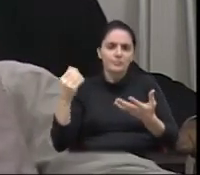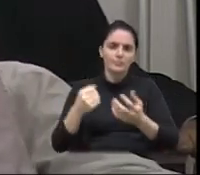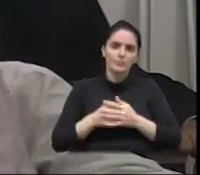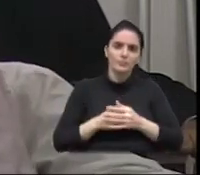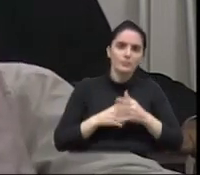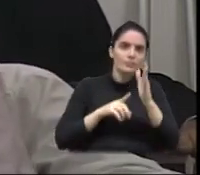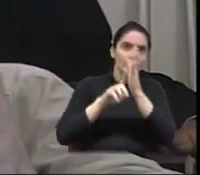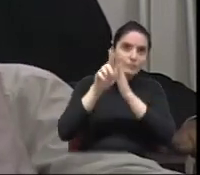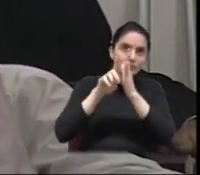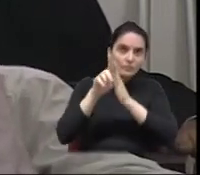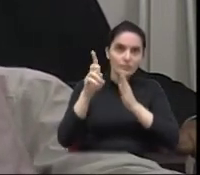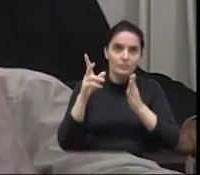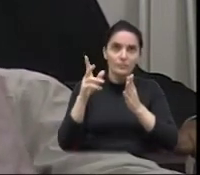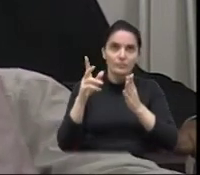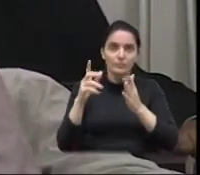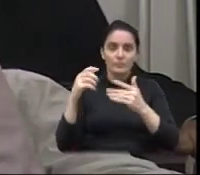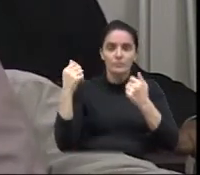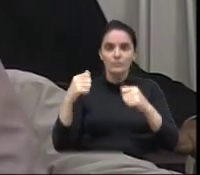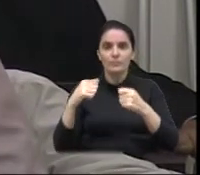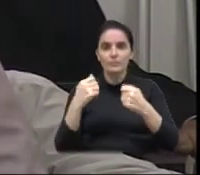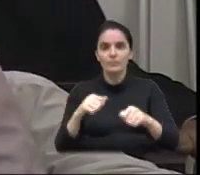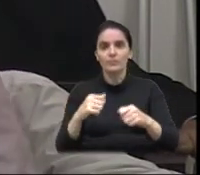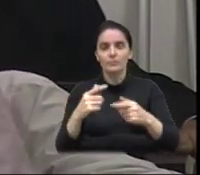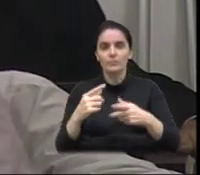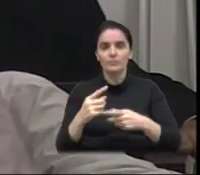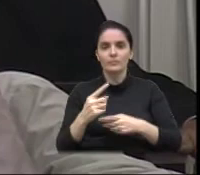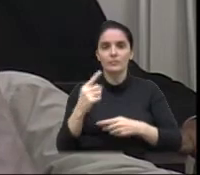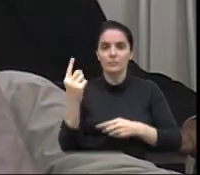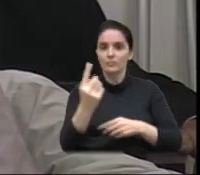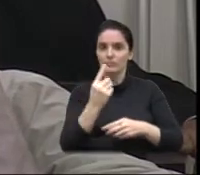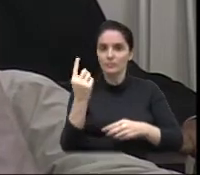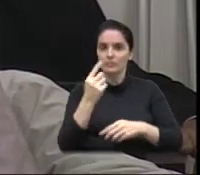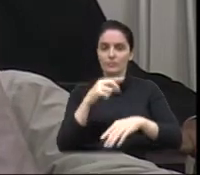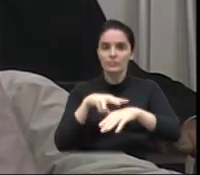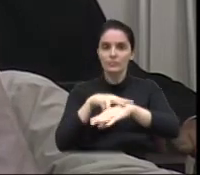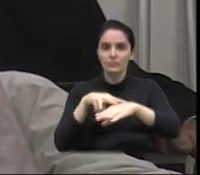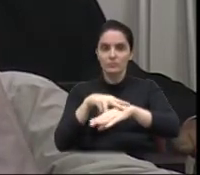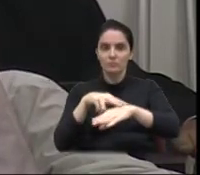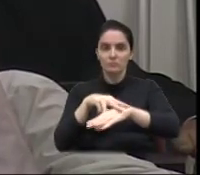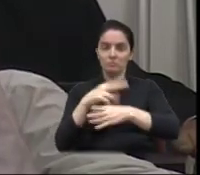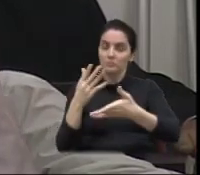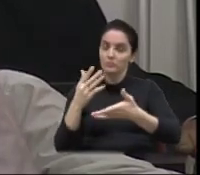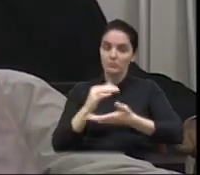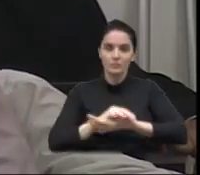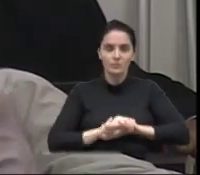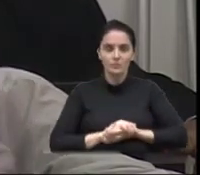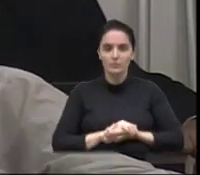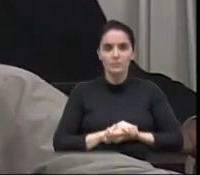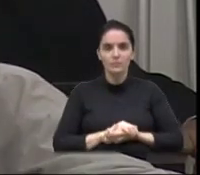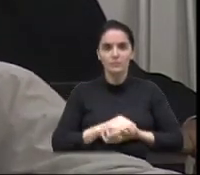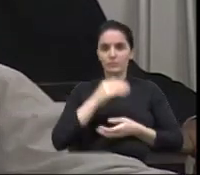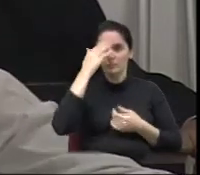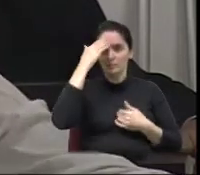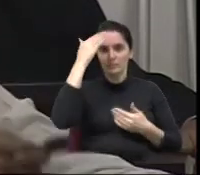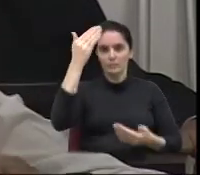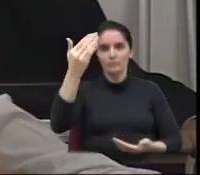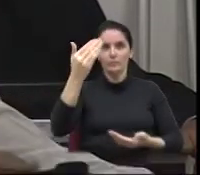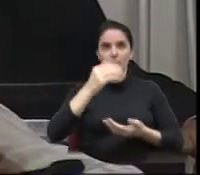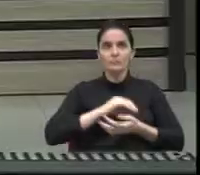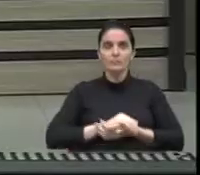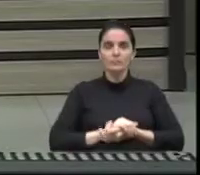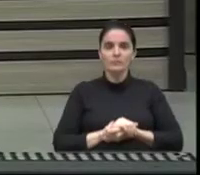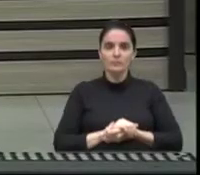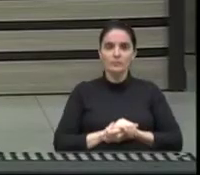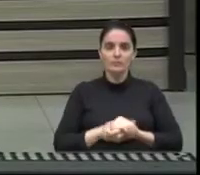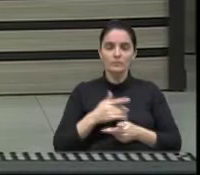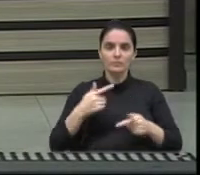a implantação da onda verde. Aproveitar que o Ju e o Gil estão aqui. Um apoio aí. Muito obrigado, hein?